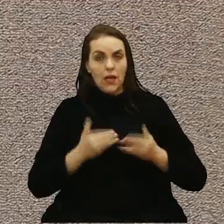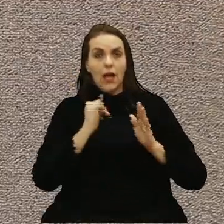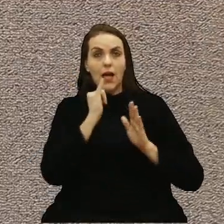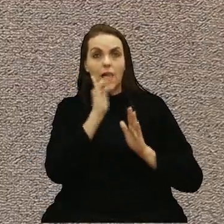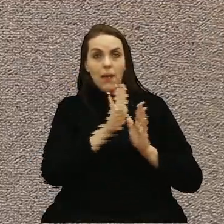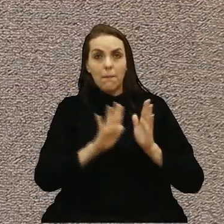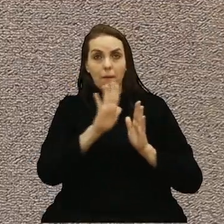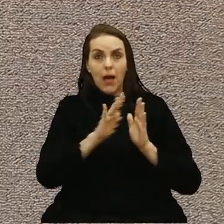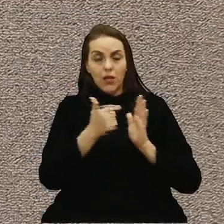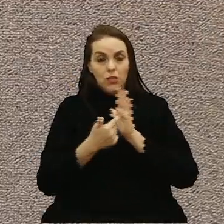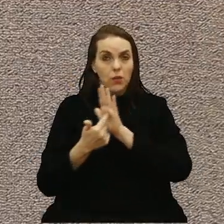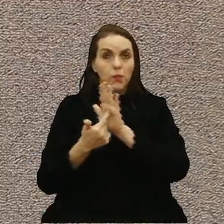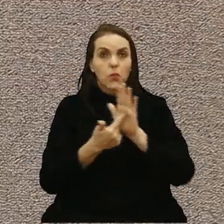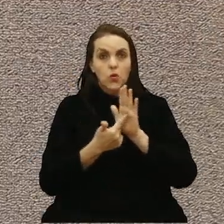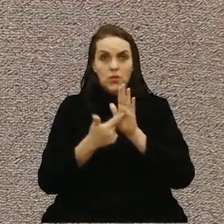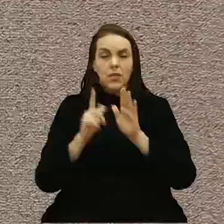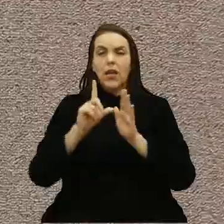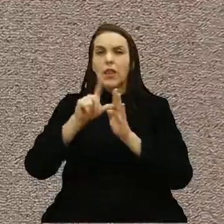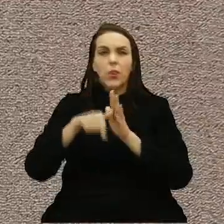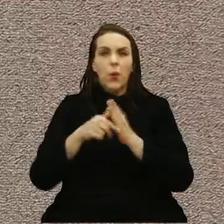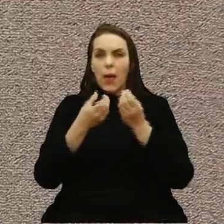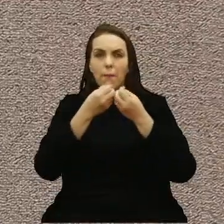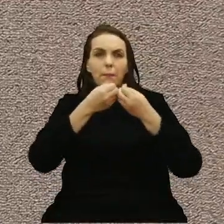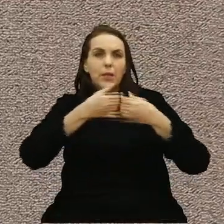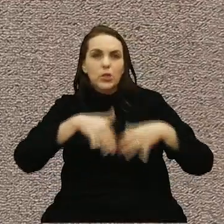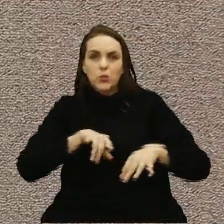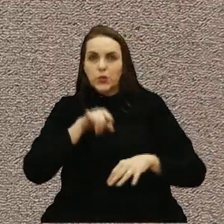como é que a gente diz, não depreciar, né,